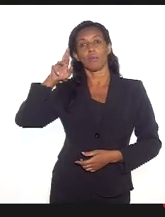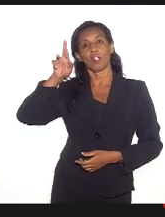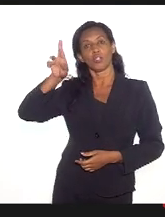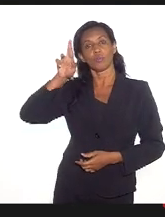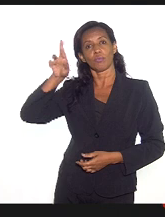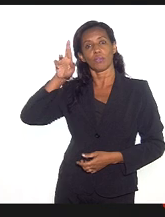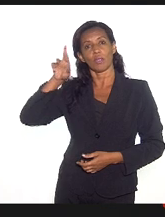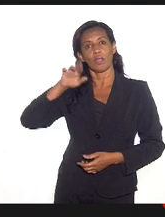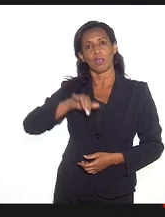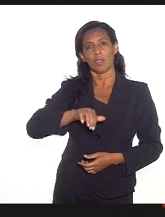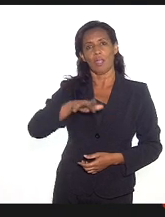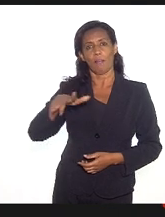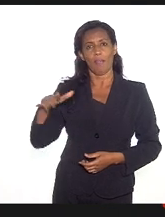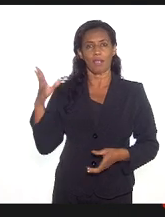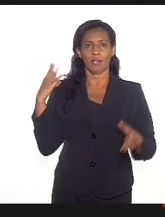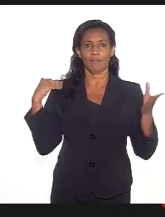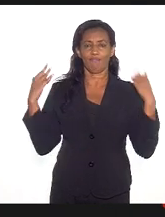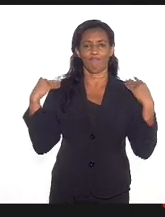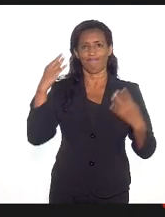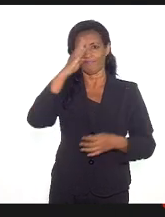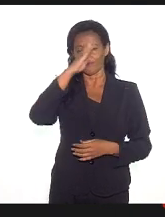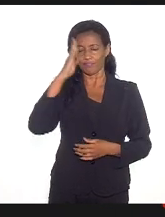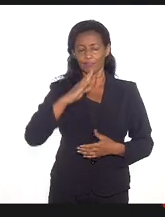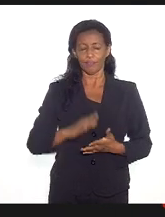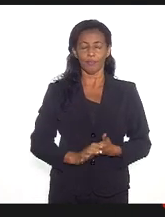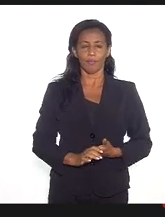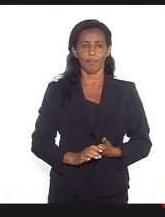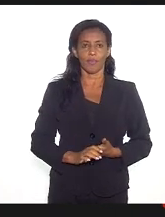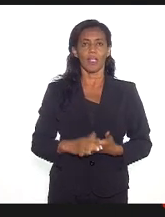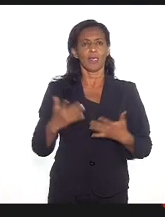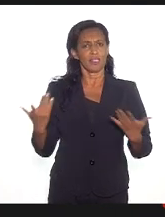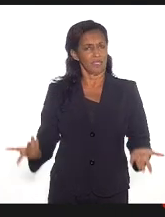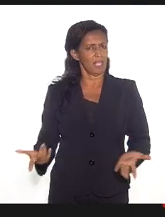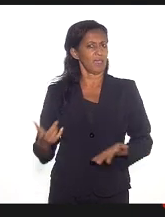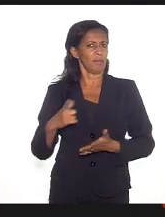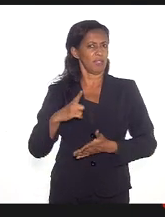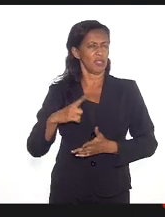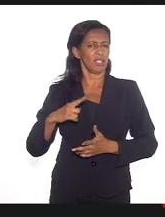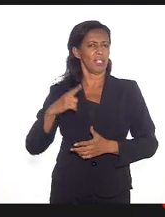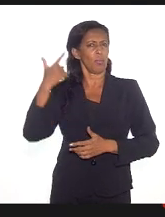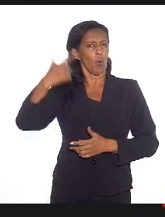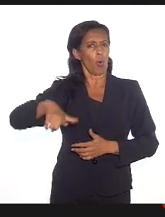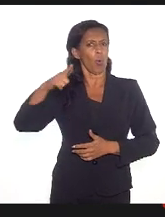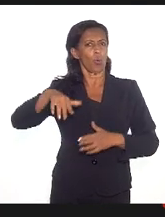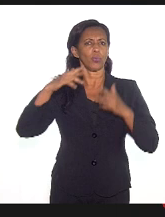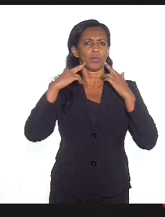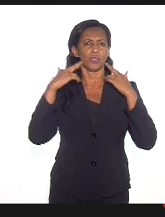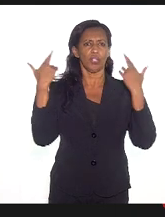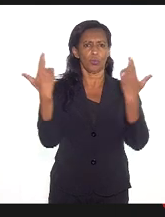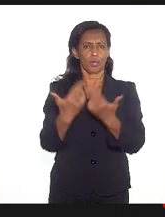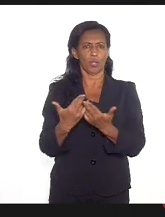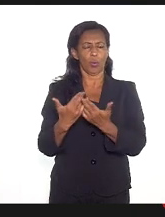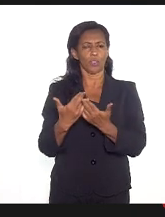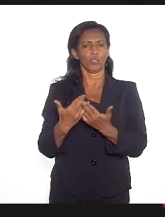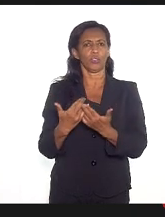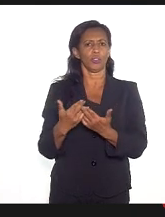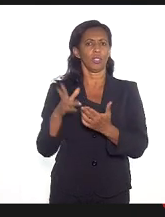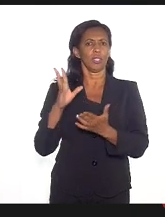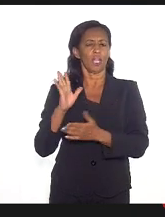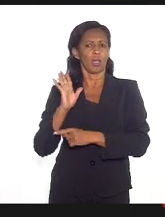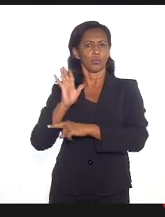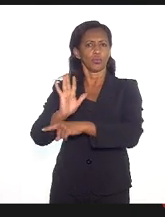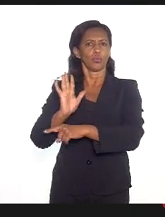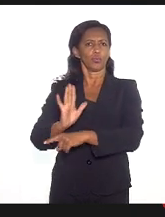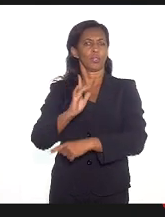responsabilidade da Marinha do Brasil. Certamente nós teremos aí várias audiências públicas e a contribuição desse ambiente